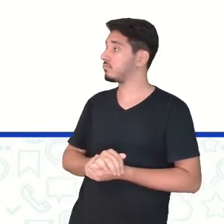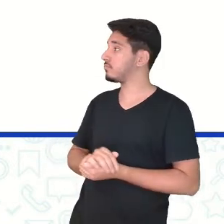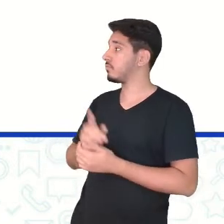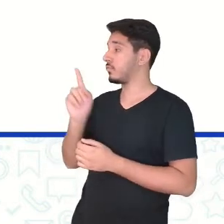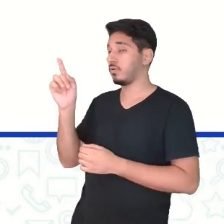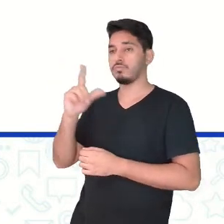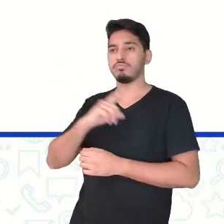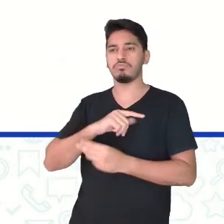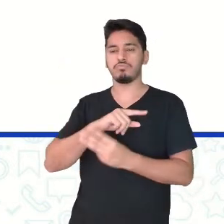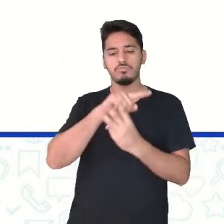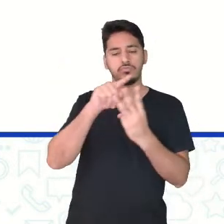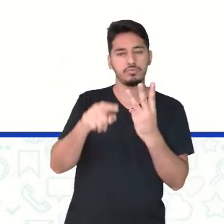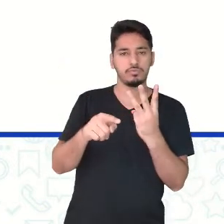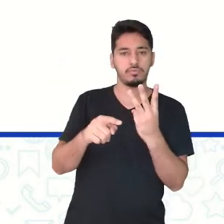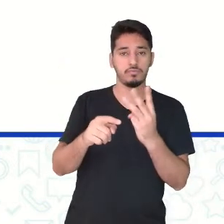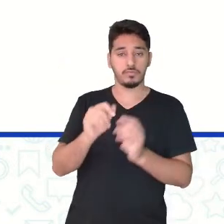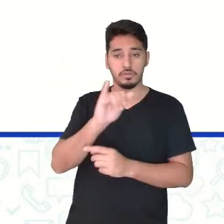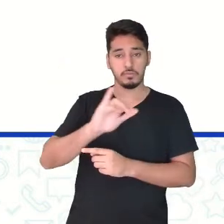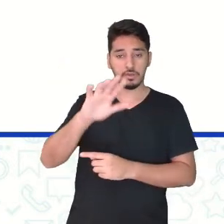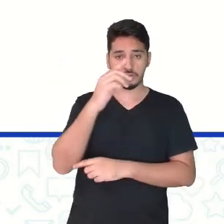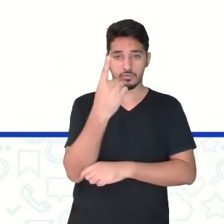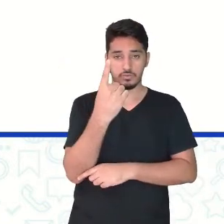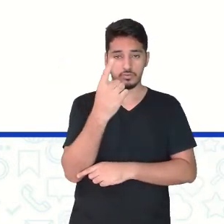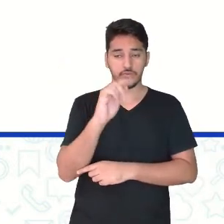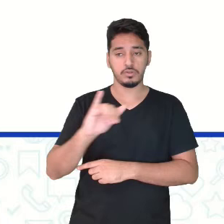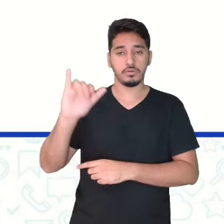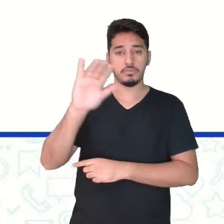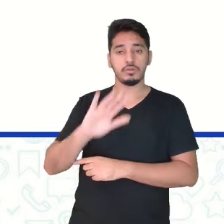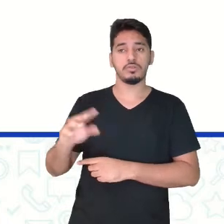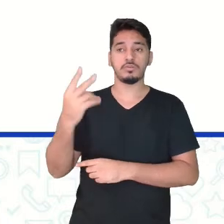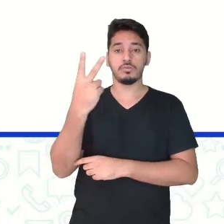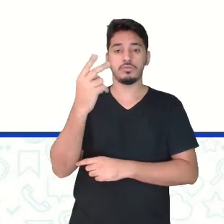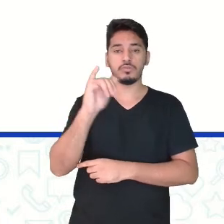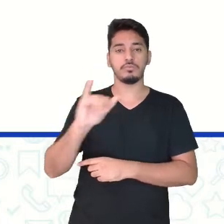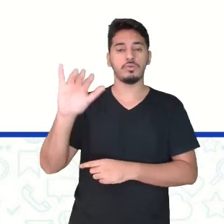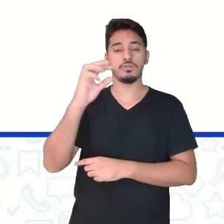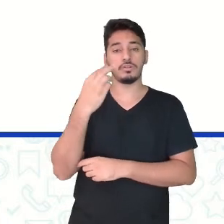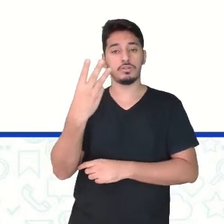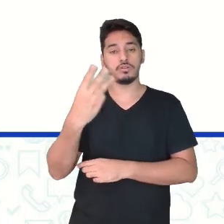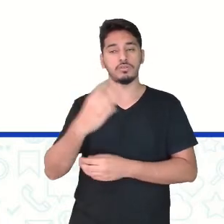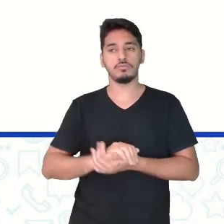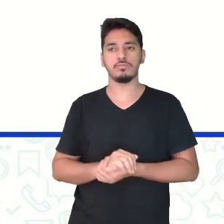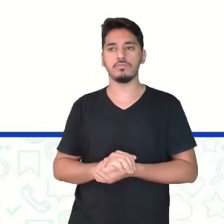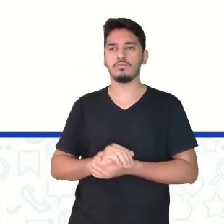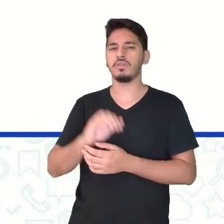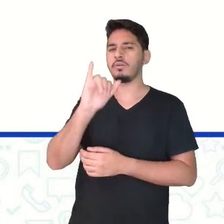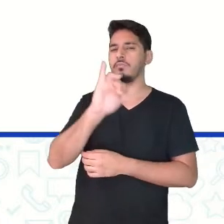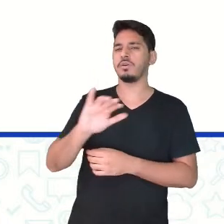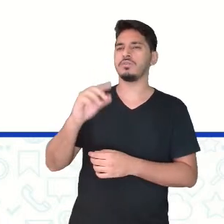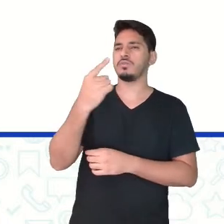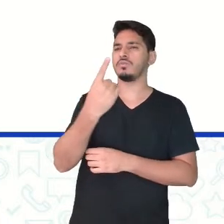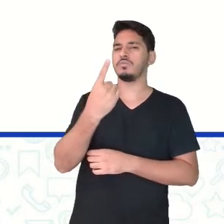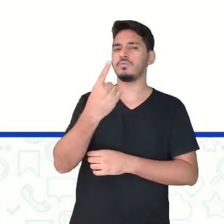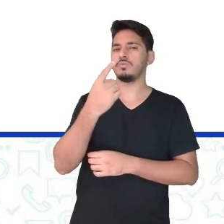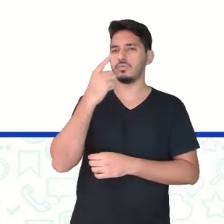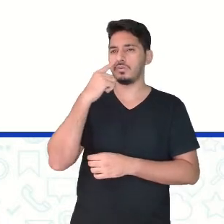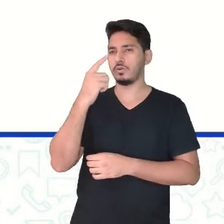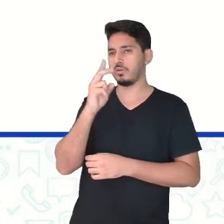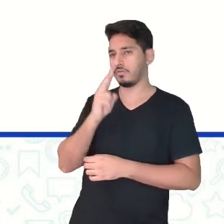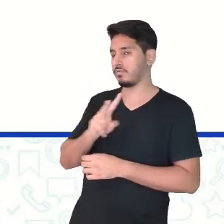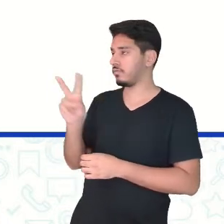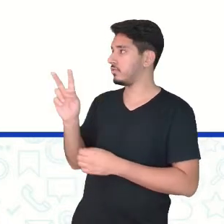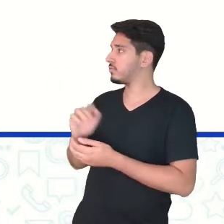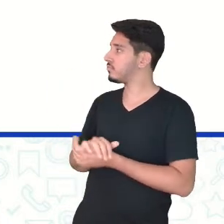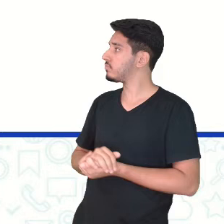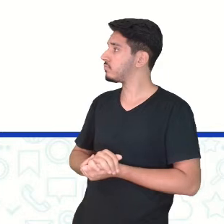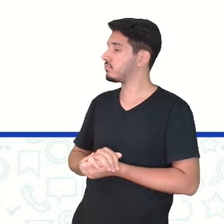na sequência. Figura 1, figura 2, figura 3. A figura 1, observa aí, ela